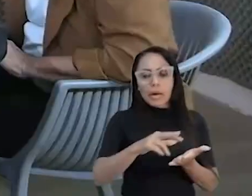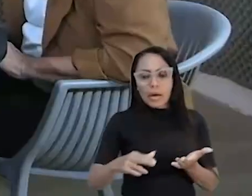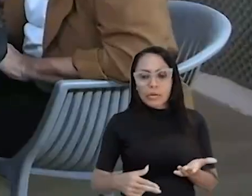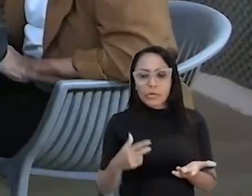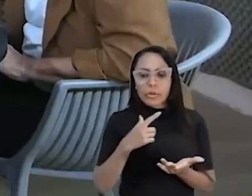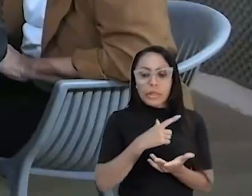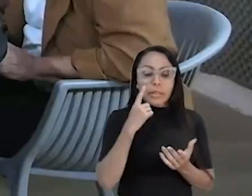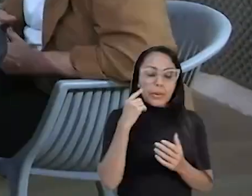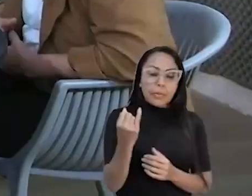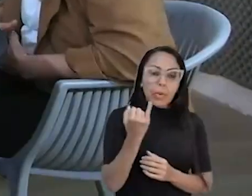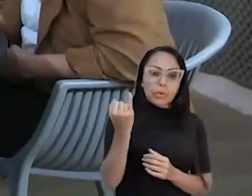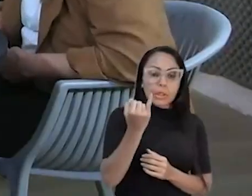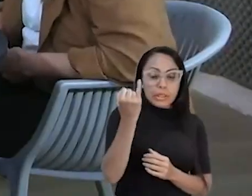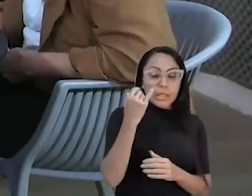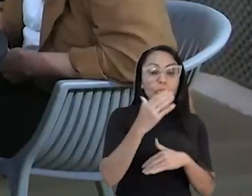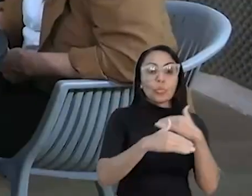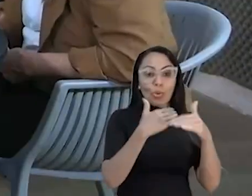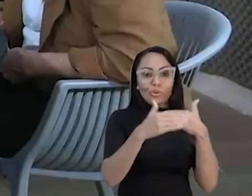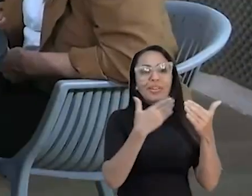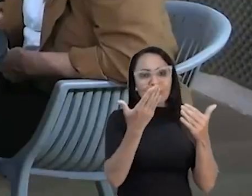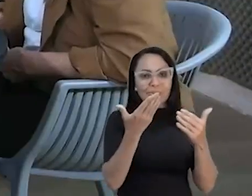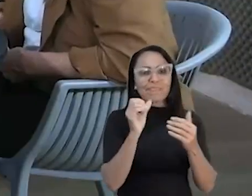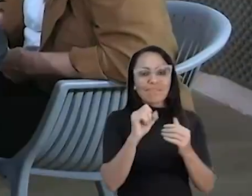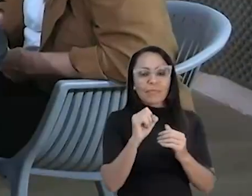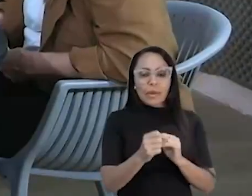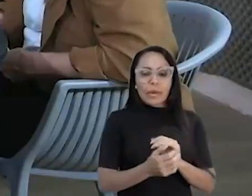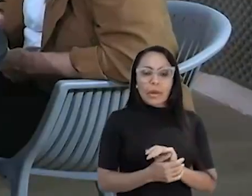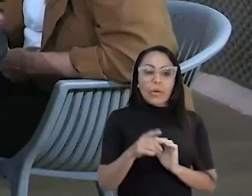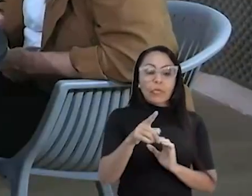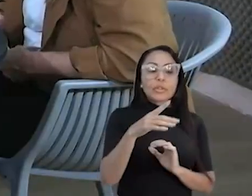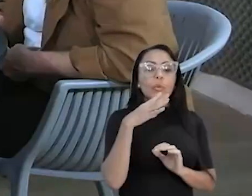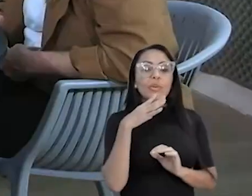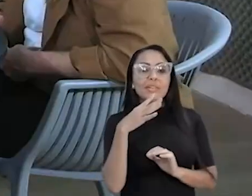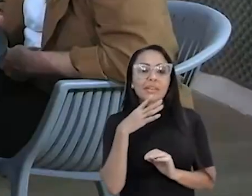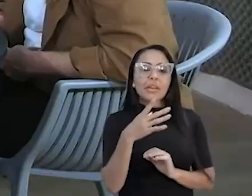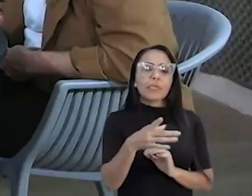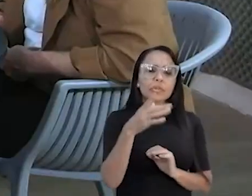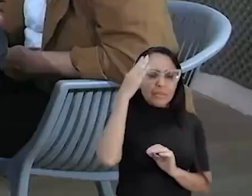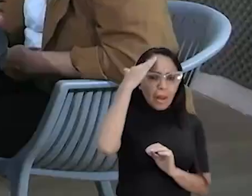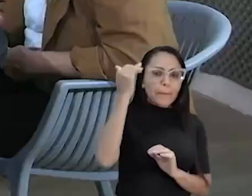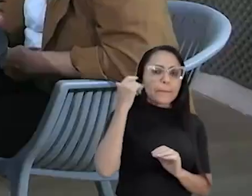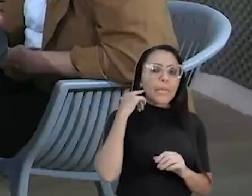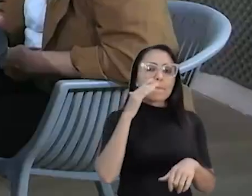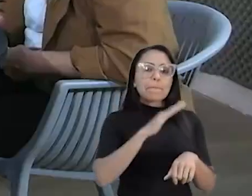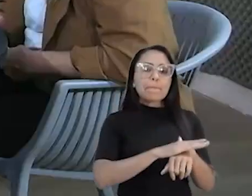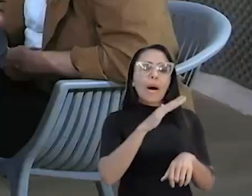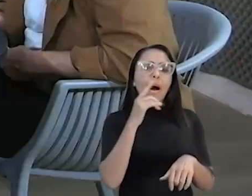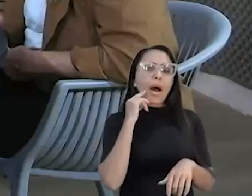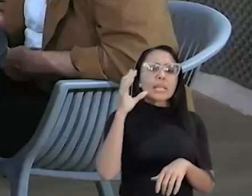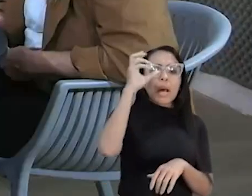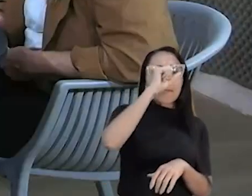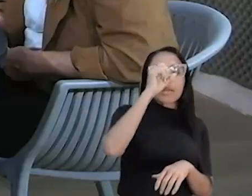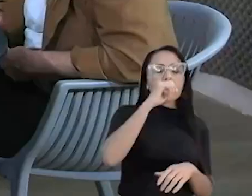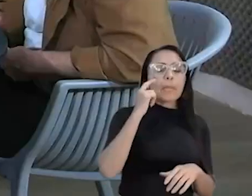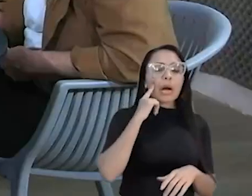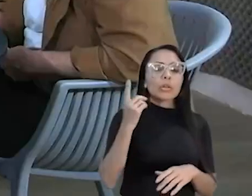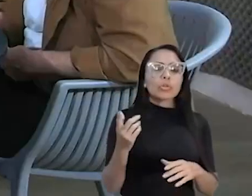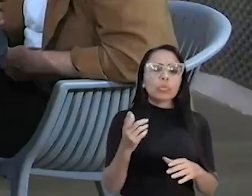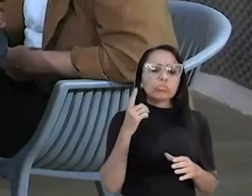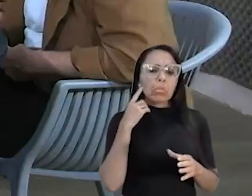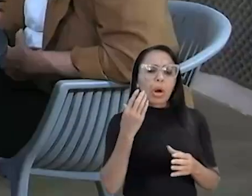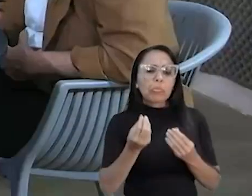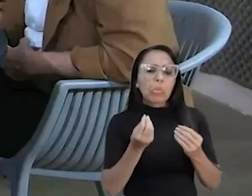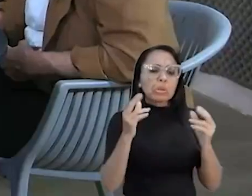E a importância desse processo, né? Ou seja, de você conhecer, de você saber mais sobre aquilo, saber mais do cliente, porque não adianta ter uma